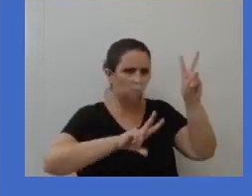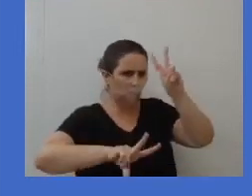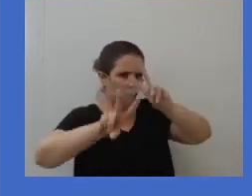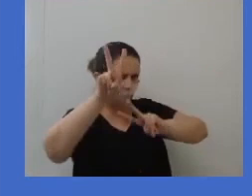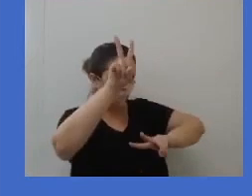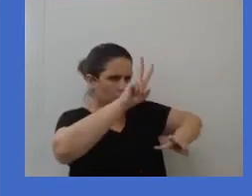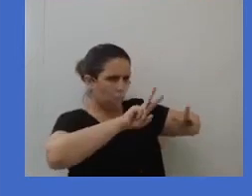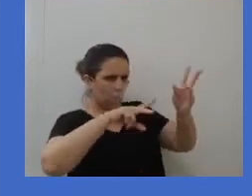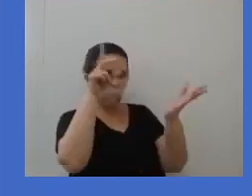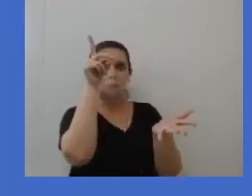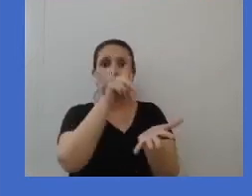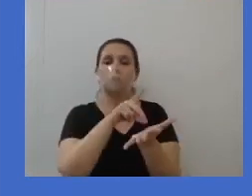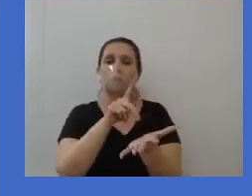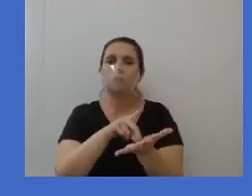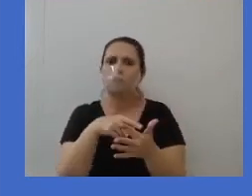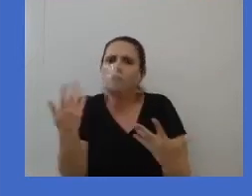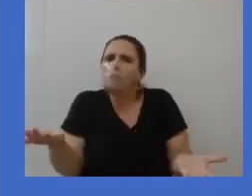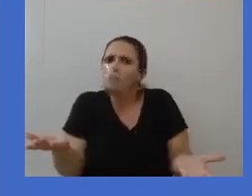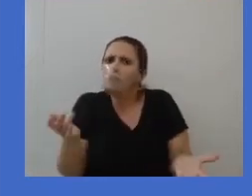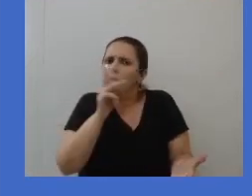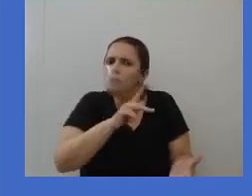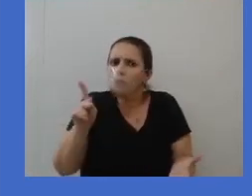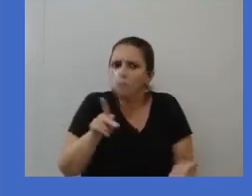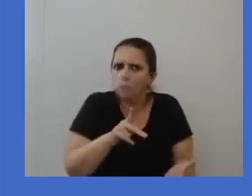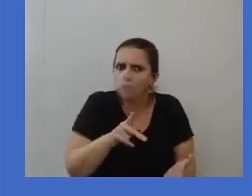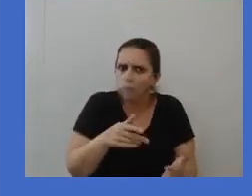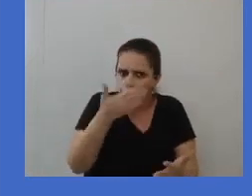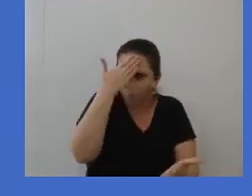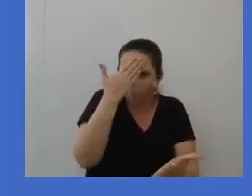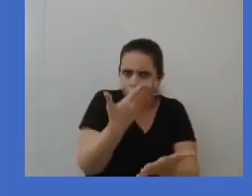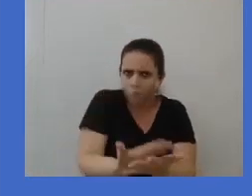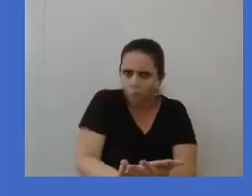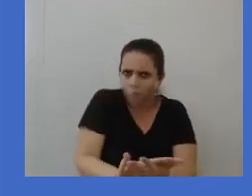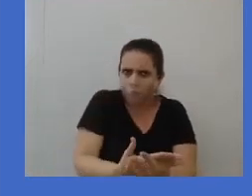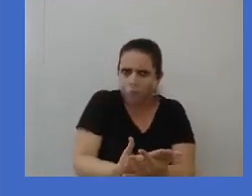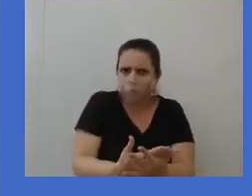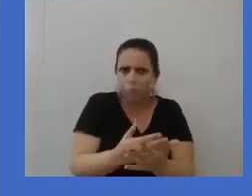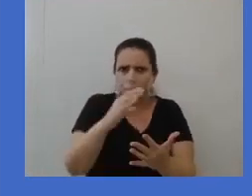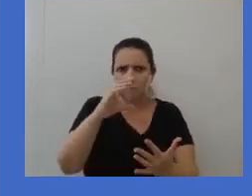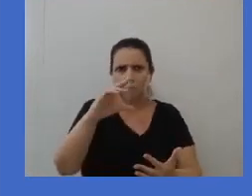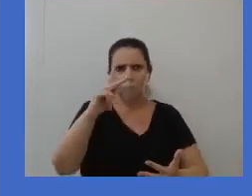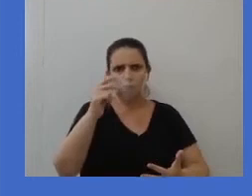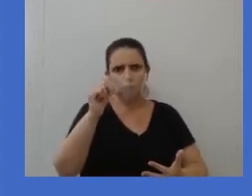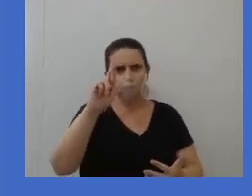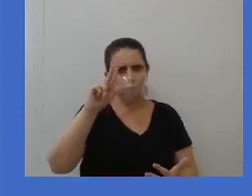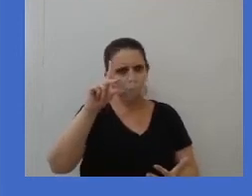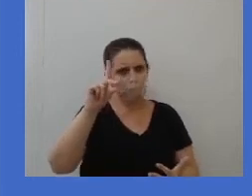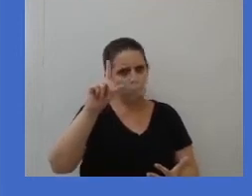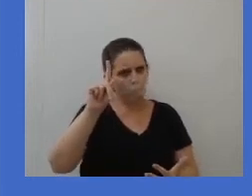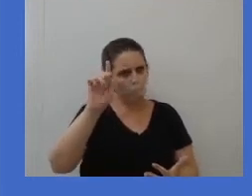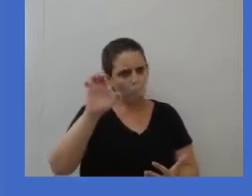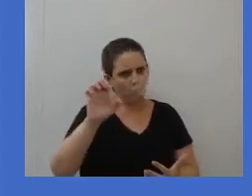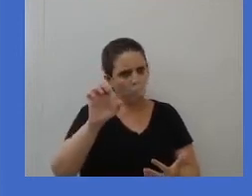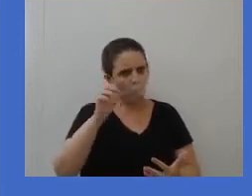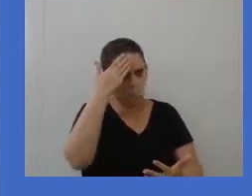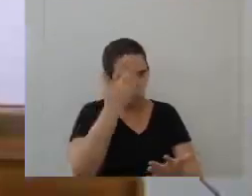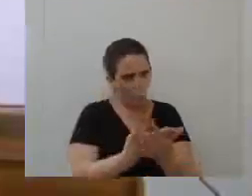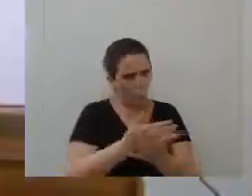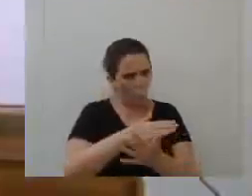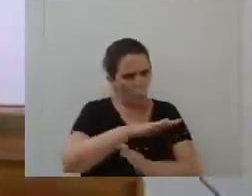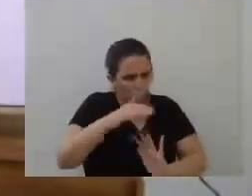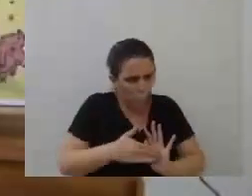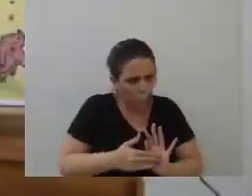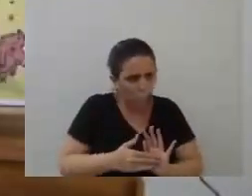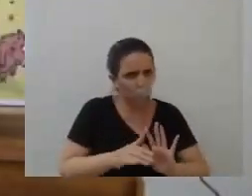realidade. E aí, professor, a gente vai dar crédito total a uma charge? Vamos dar crédito, mas o total, espera só um